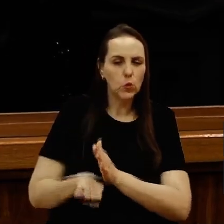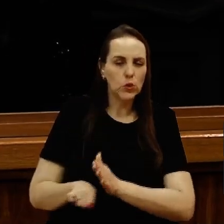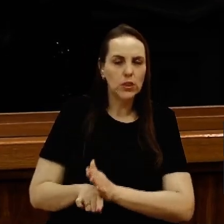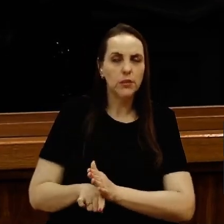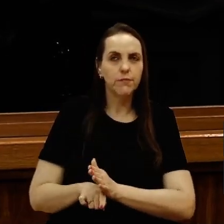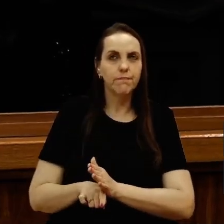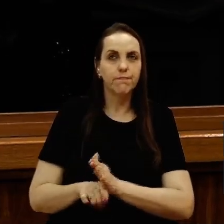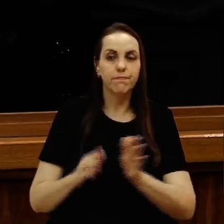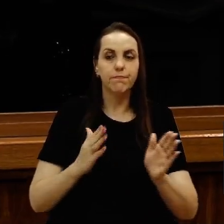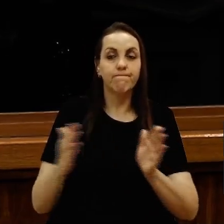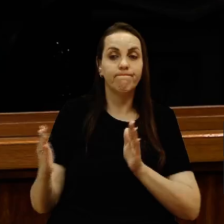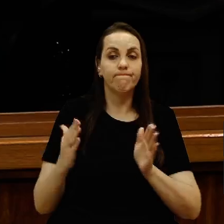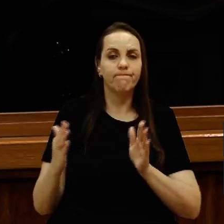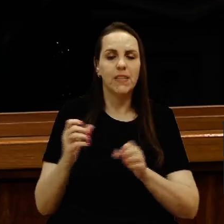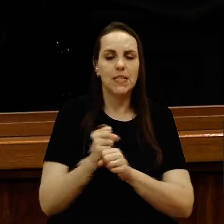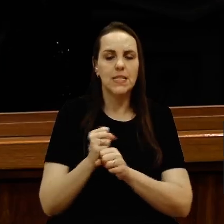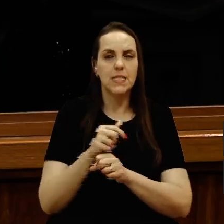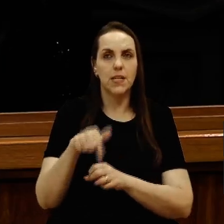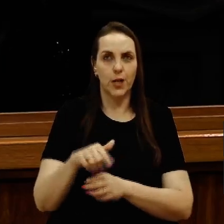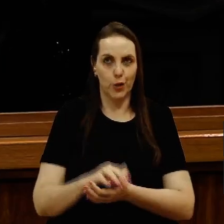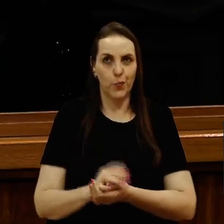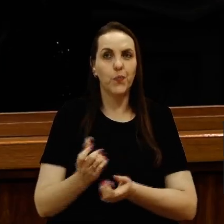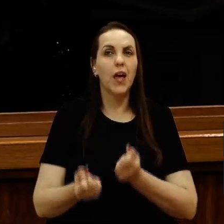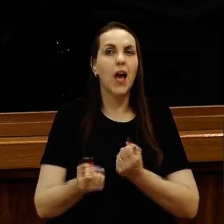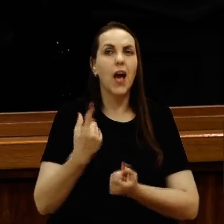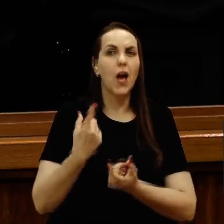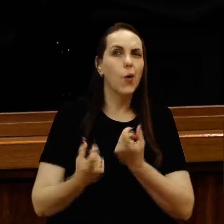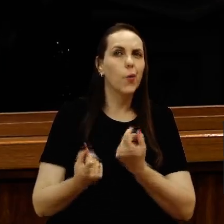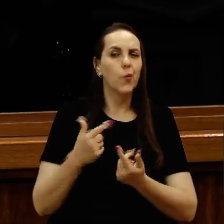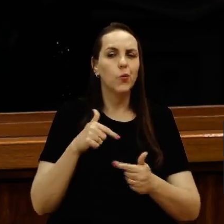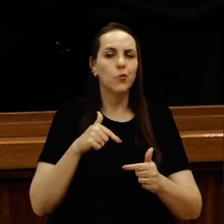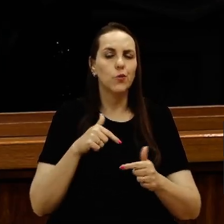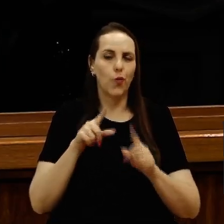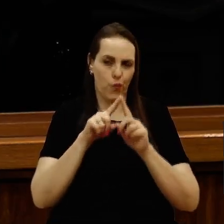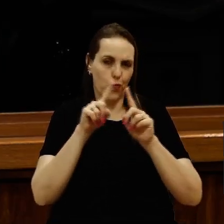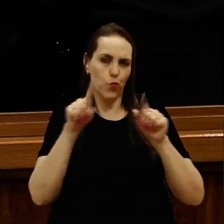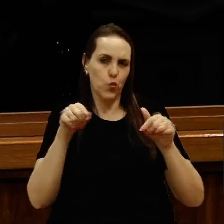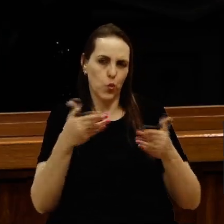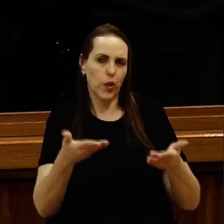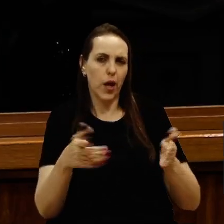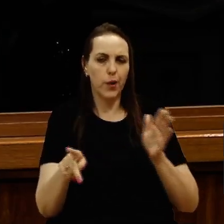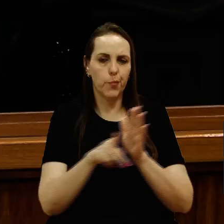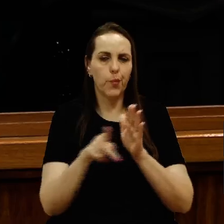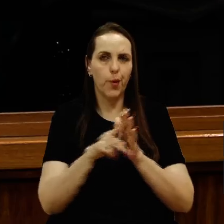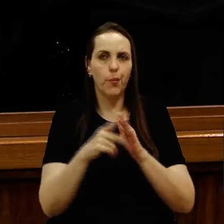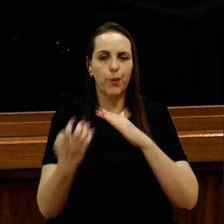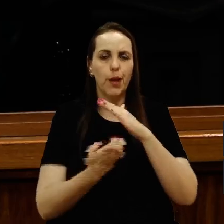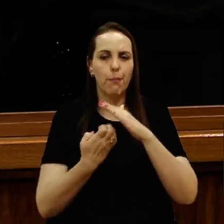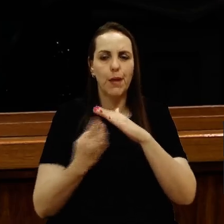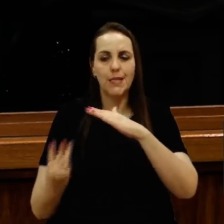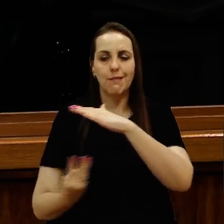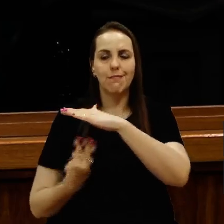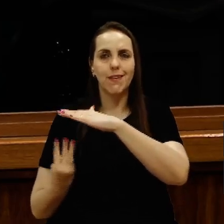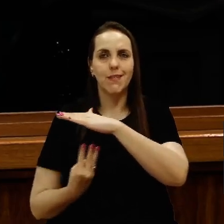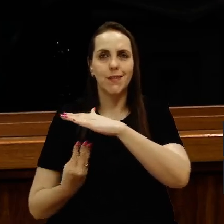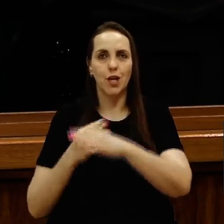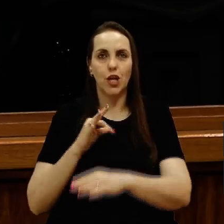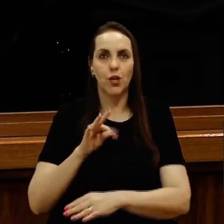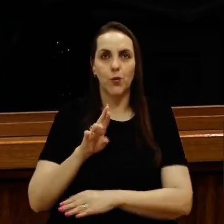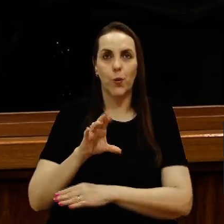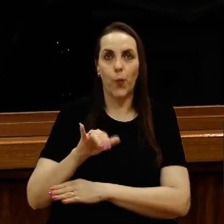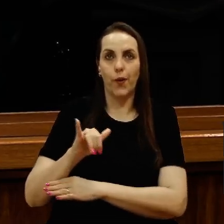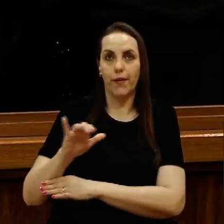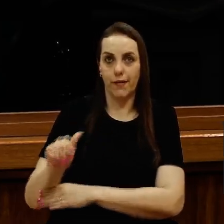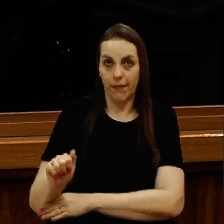ano, inclusive alguns trabalhadores da empresa terceirizada, da Troia, têm trazido